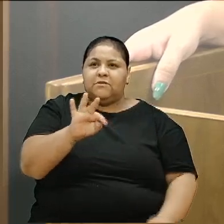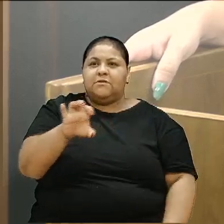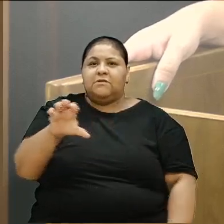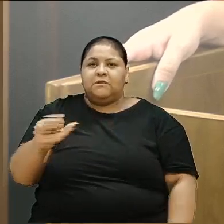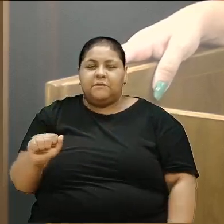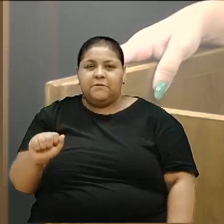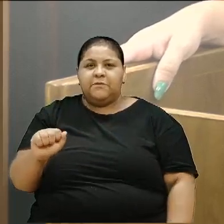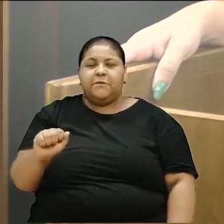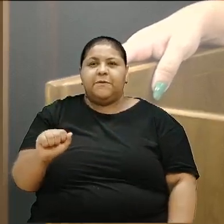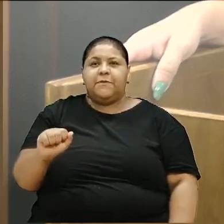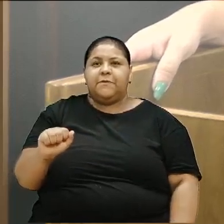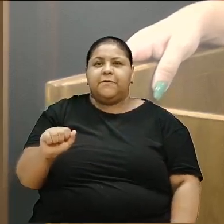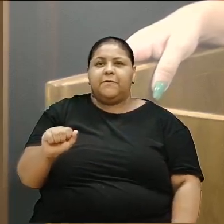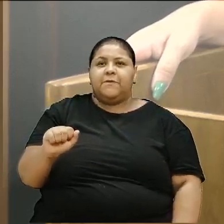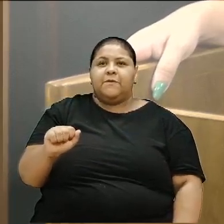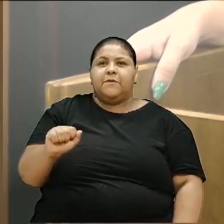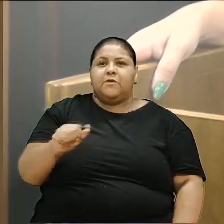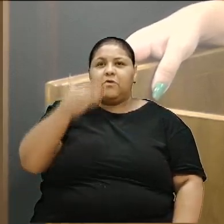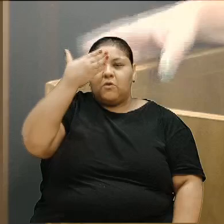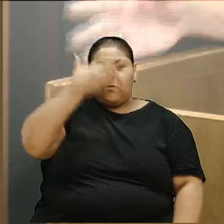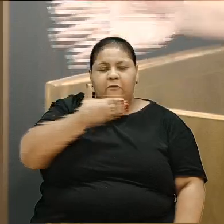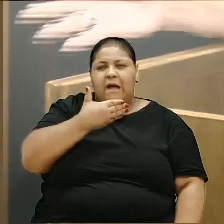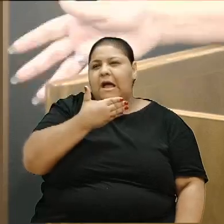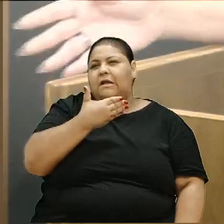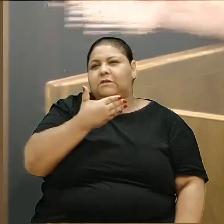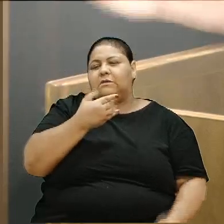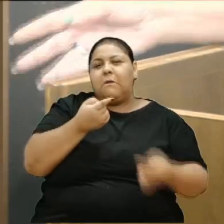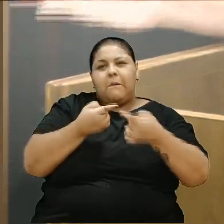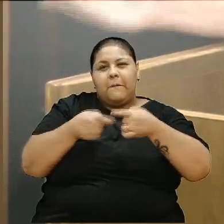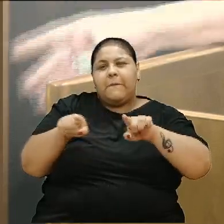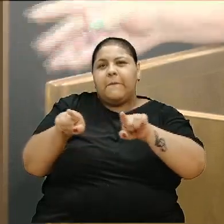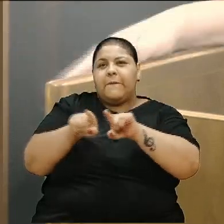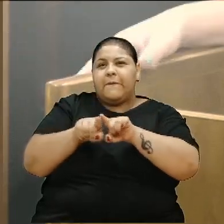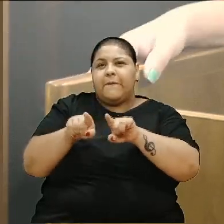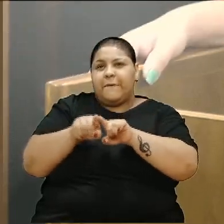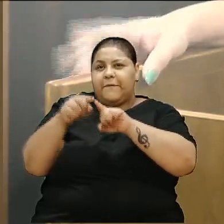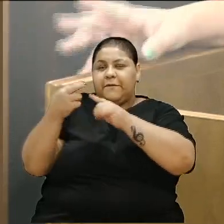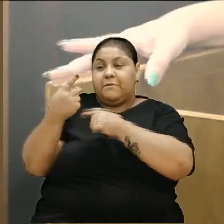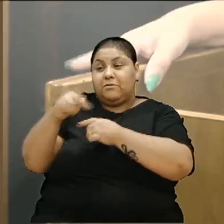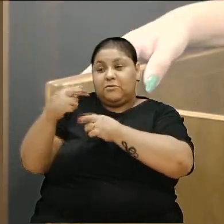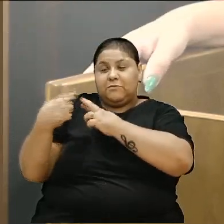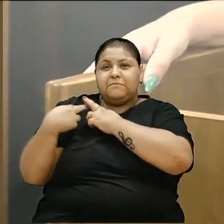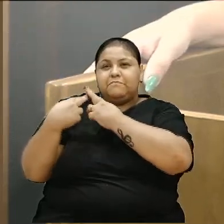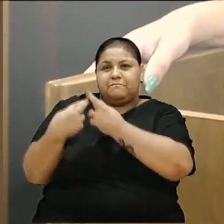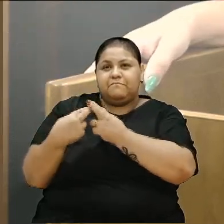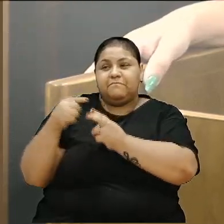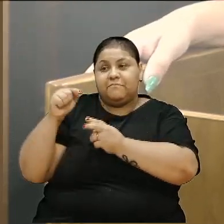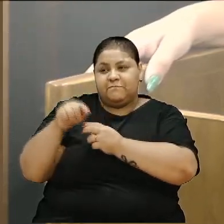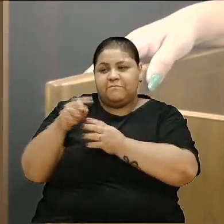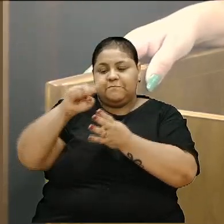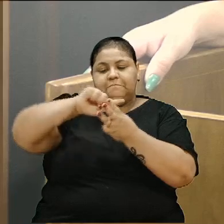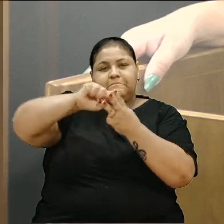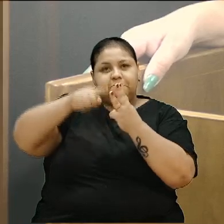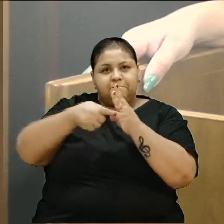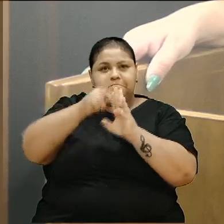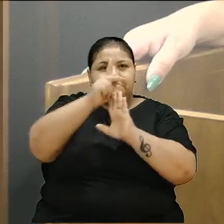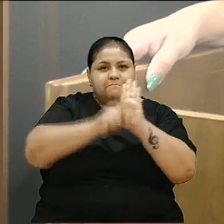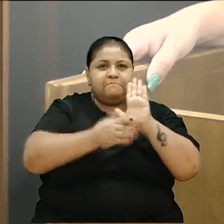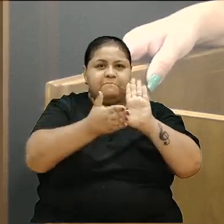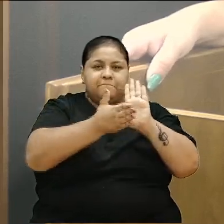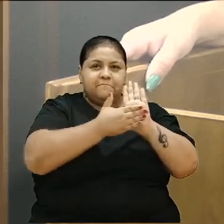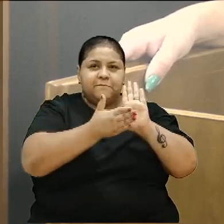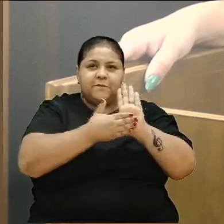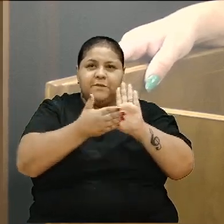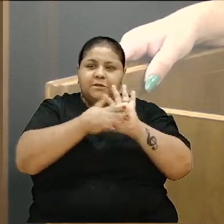os transtornos comprovados ou outras síndromes, mas também aos seus responsáveis. Esses foram os 3 projetos protocolados, a gente vai